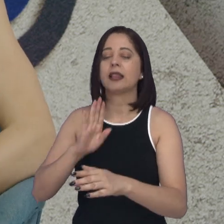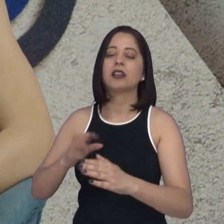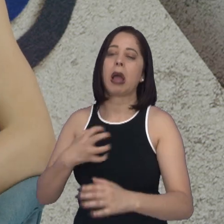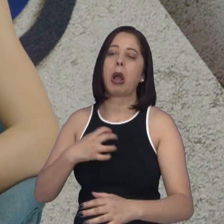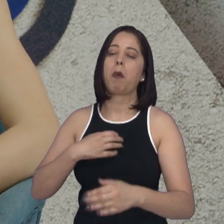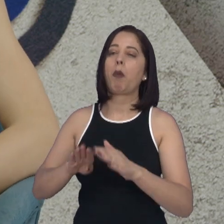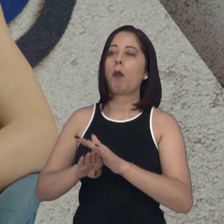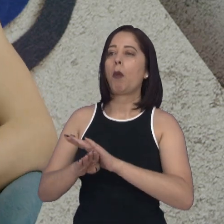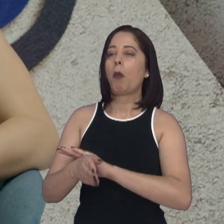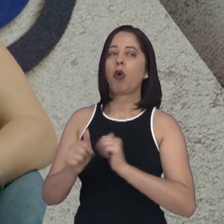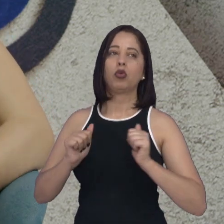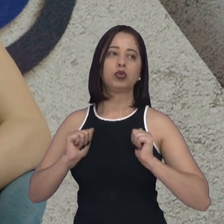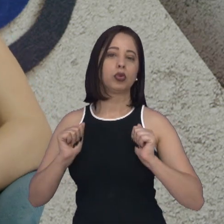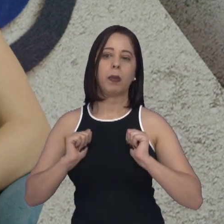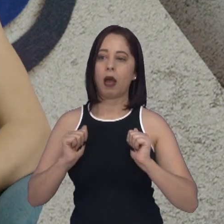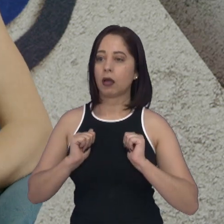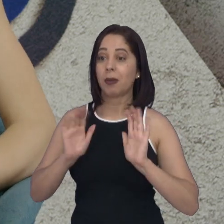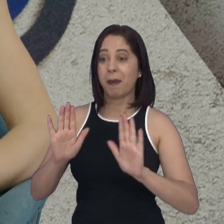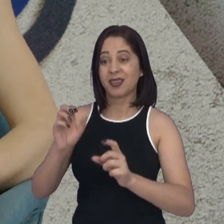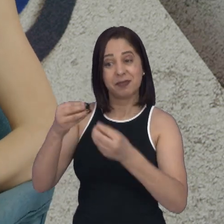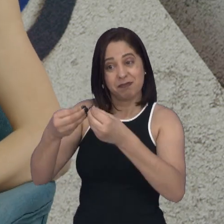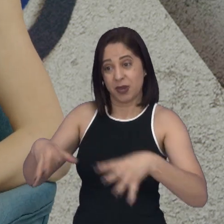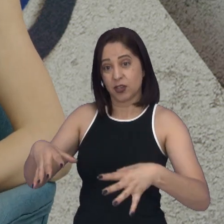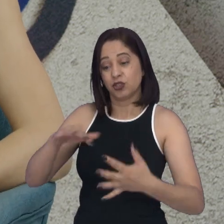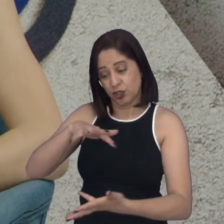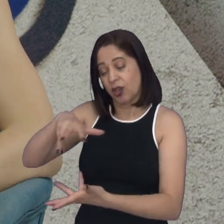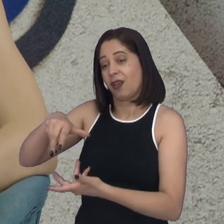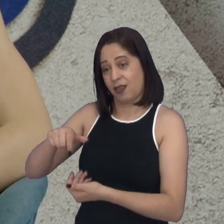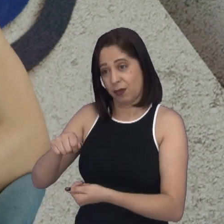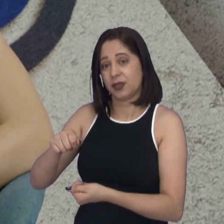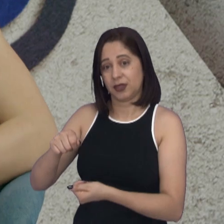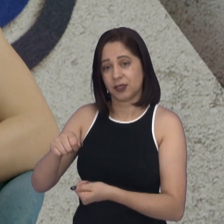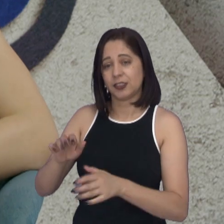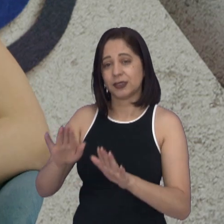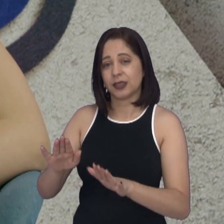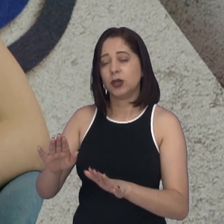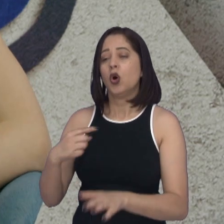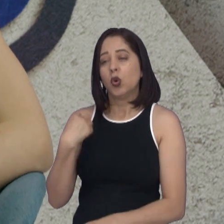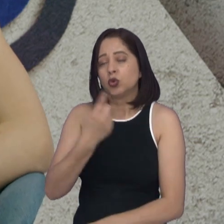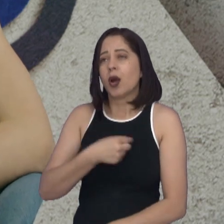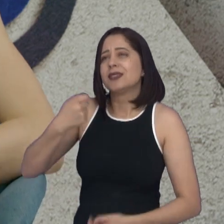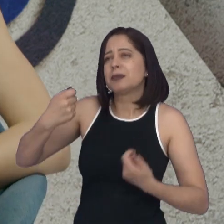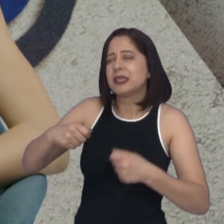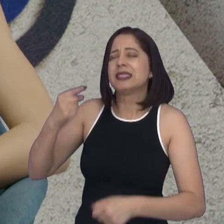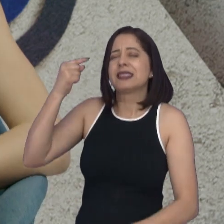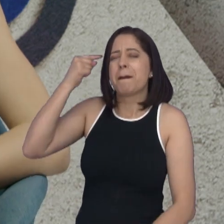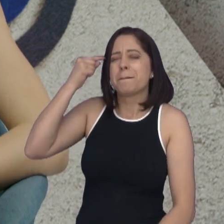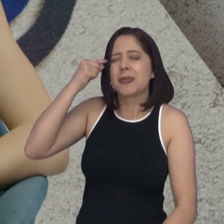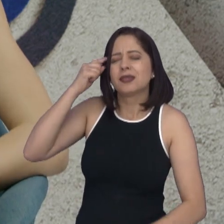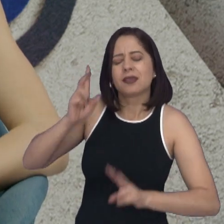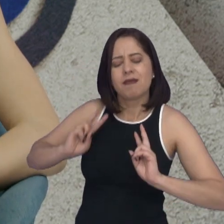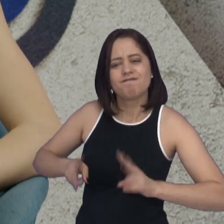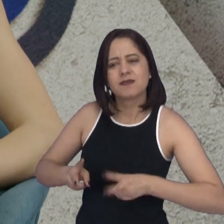comodidade, infelizmente, ela traz danos irreversíveis para o planeta, né? Então, muito voltados para essa